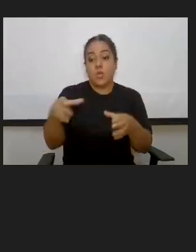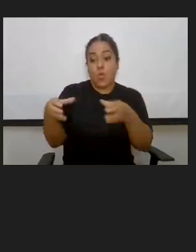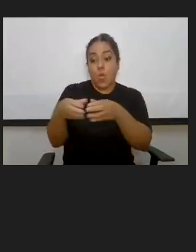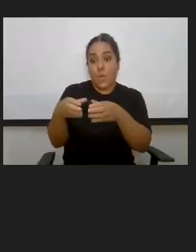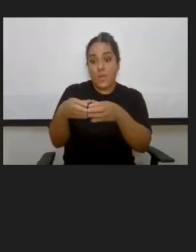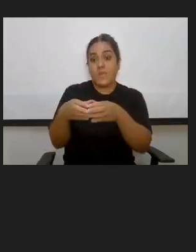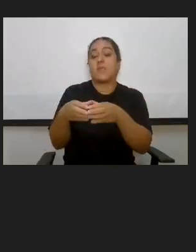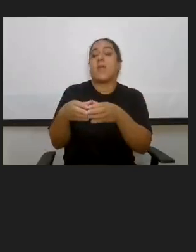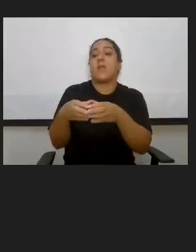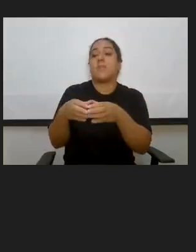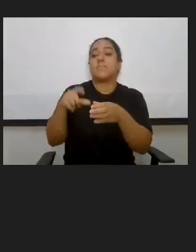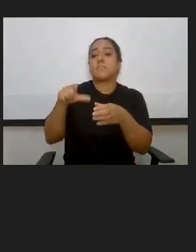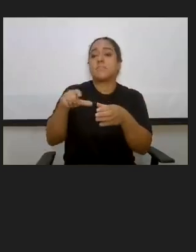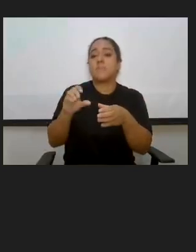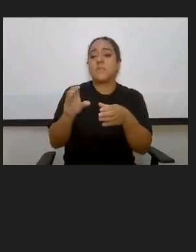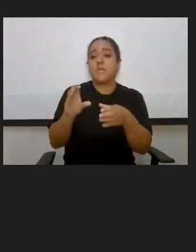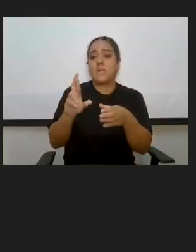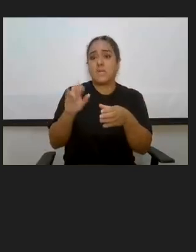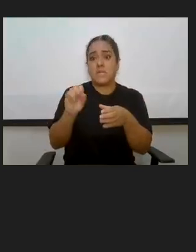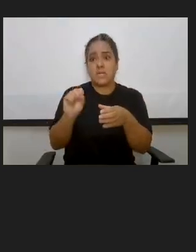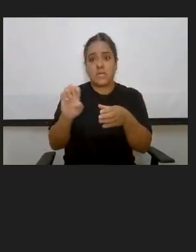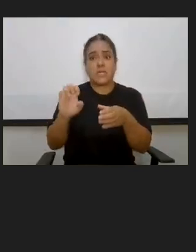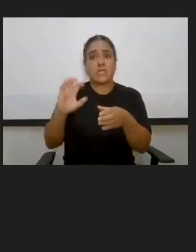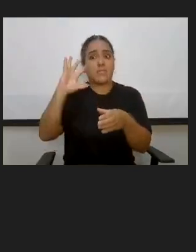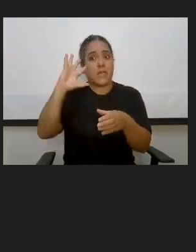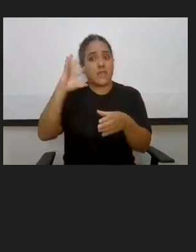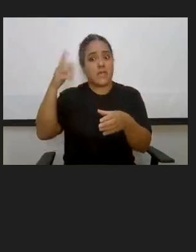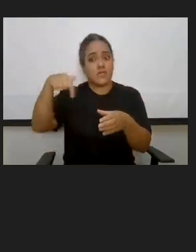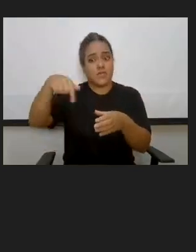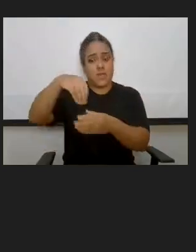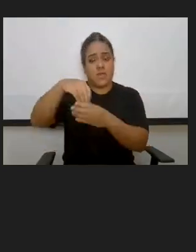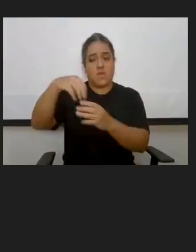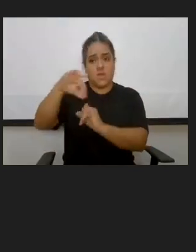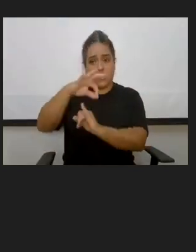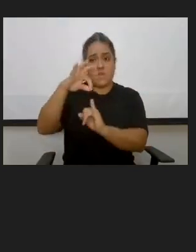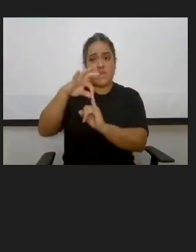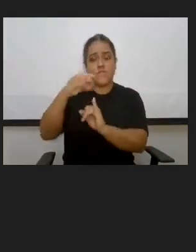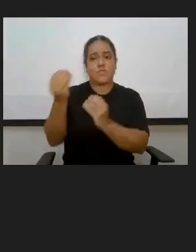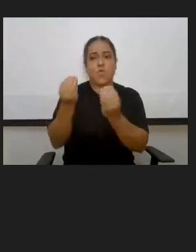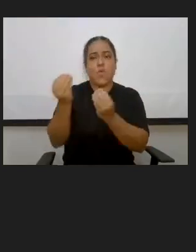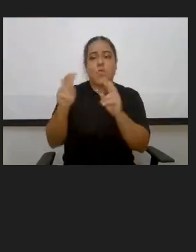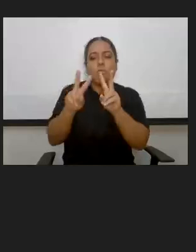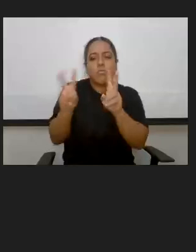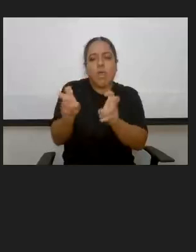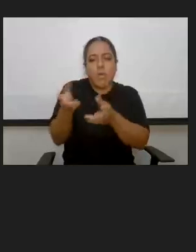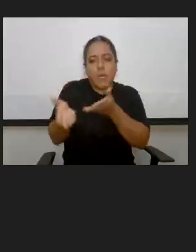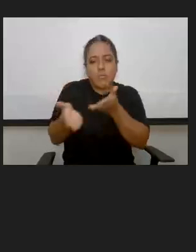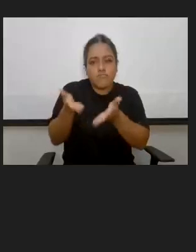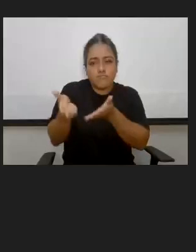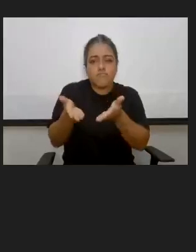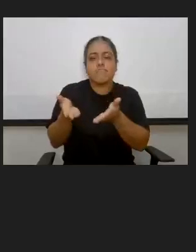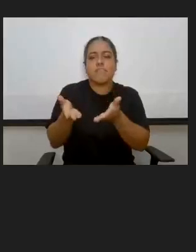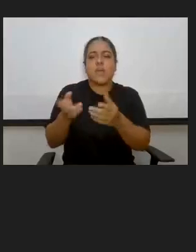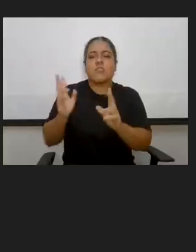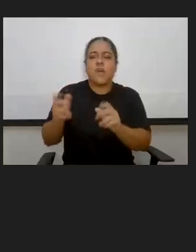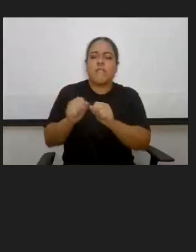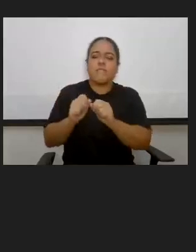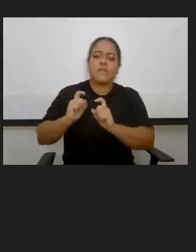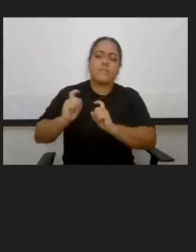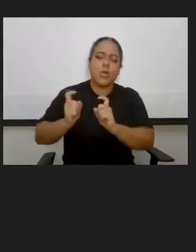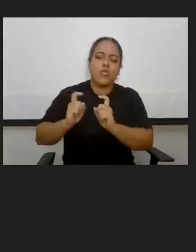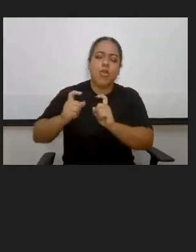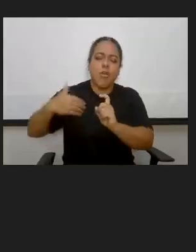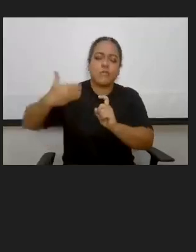foi instalado no IFES para tratar dessa temática, depois de uma série de reuniões e de uma série